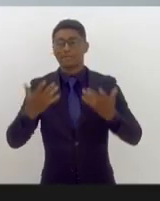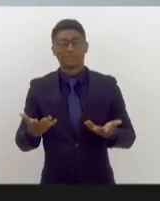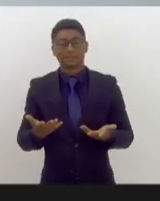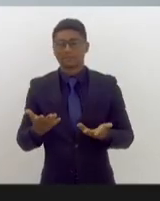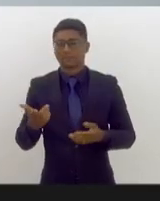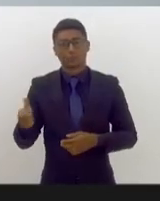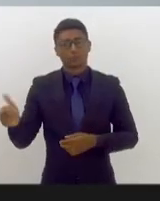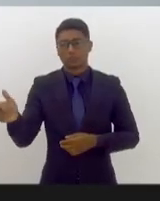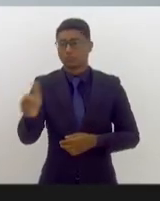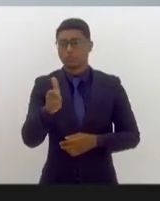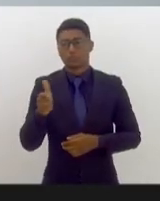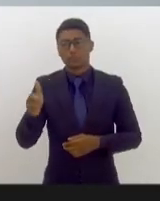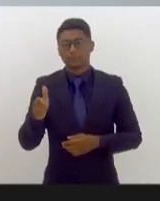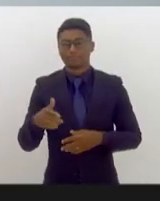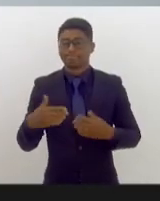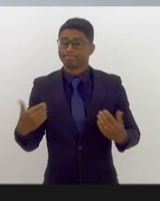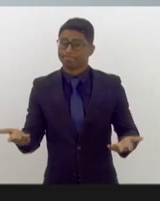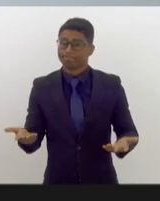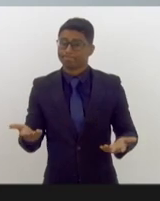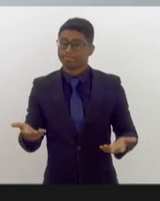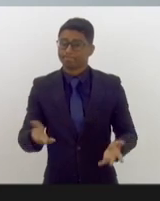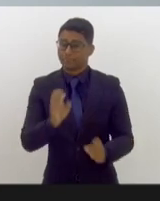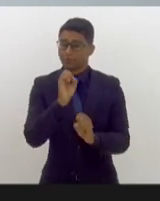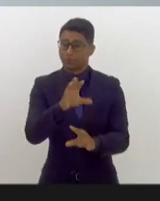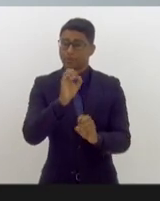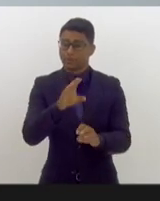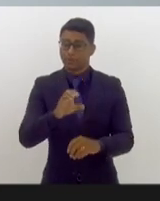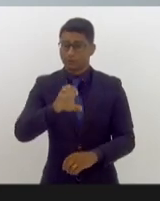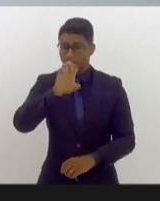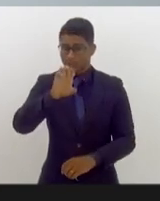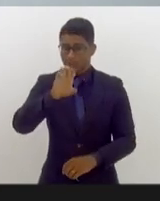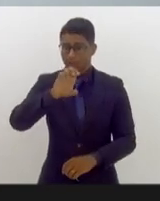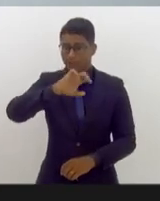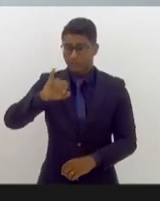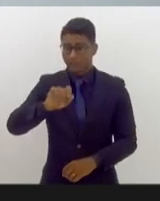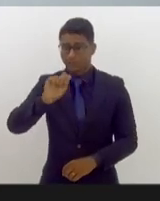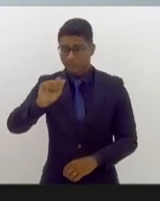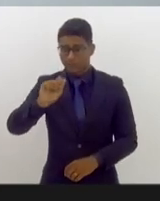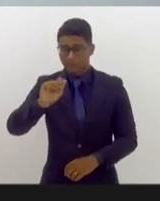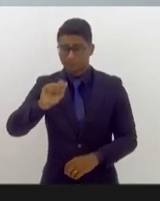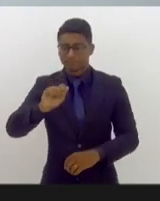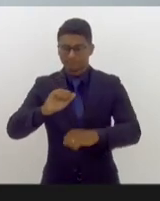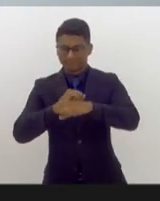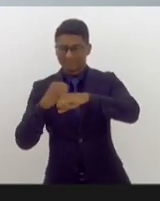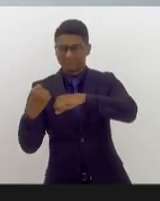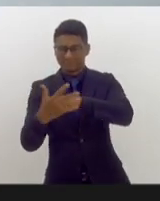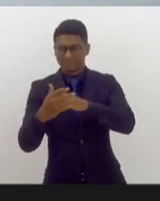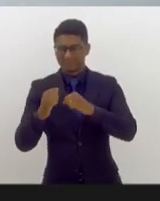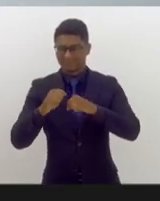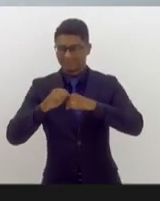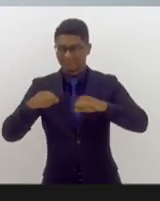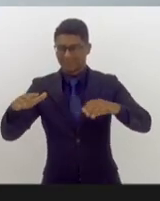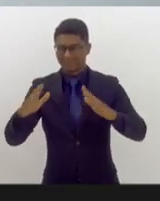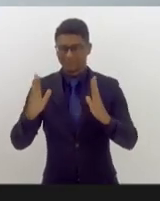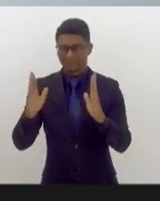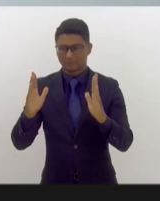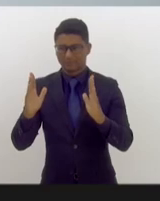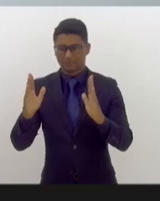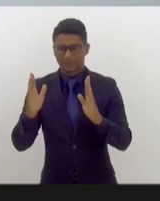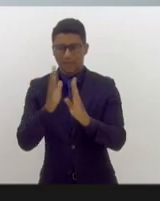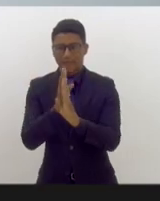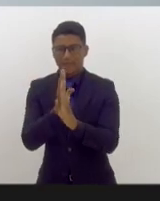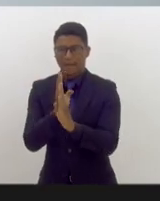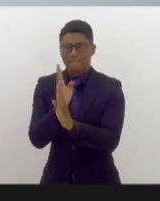adultos escolar, ela paira já desde antes da pandemia, mas a pandemia, ela